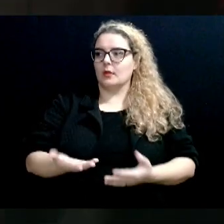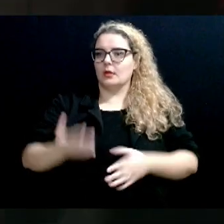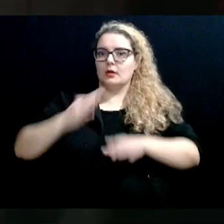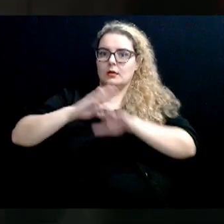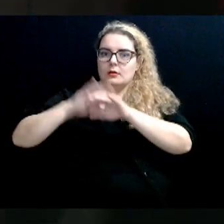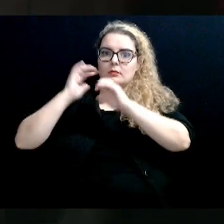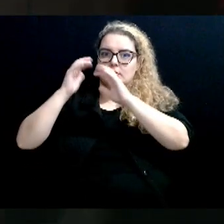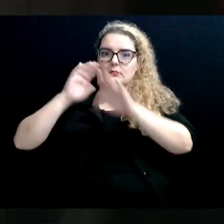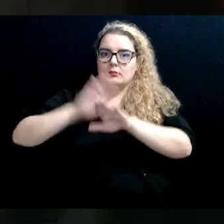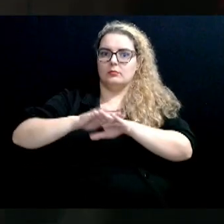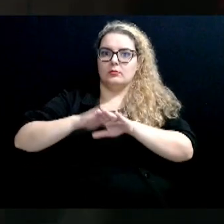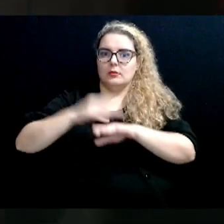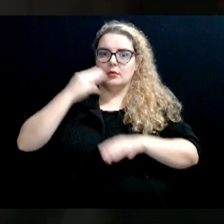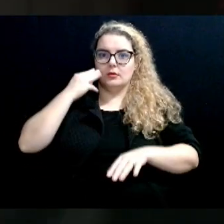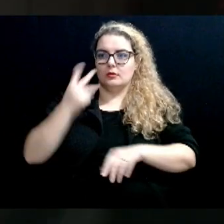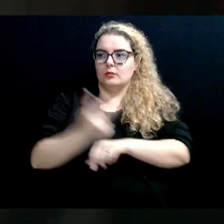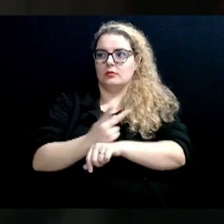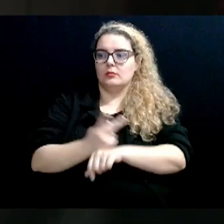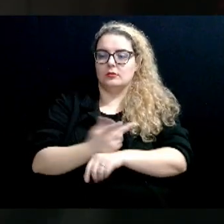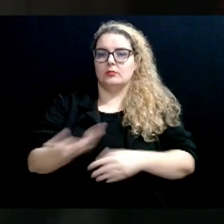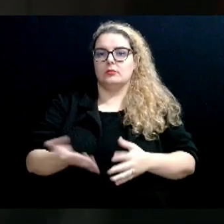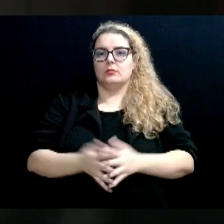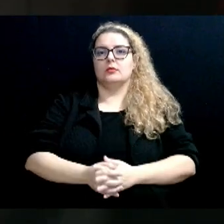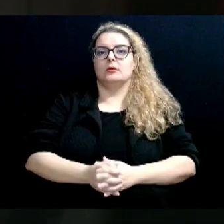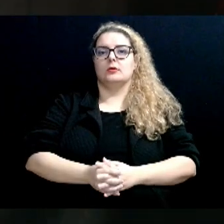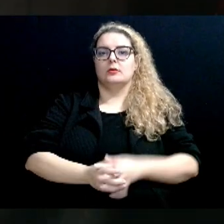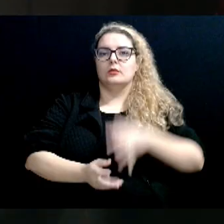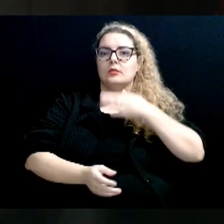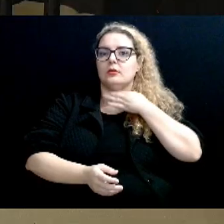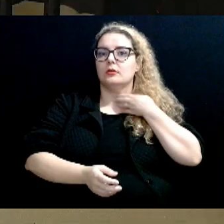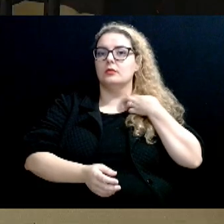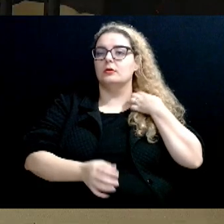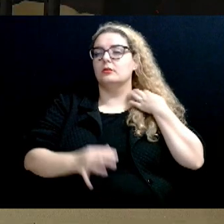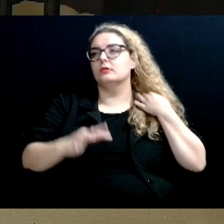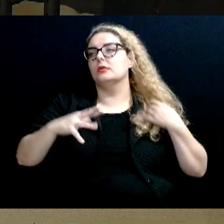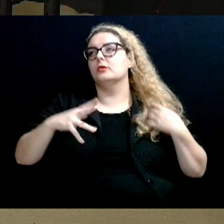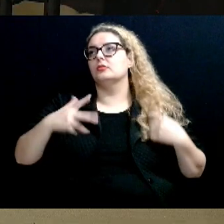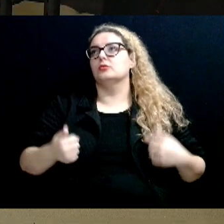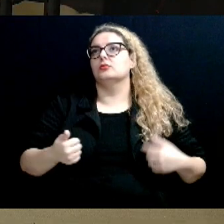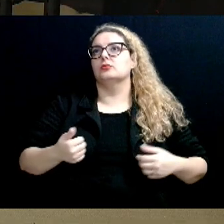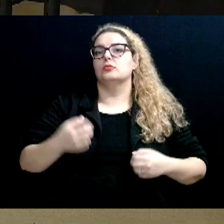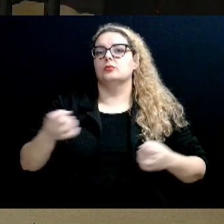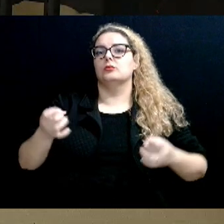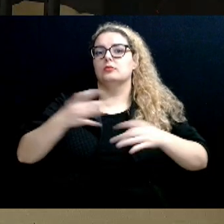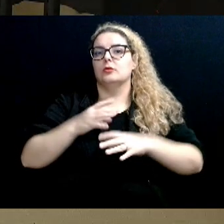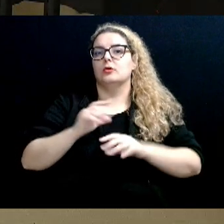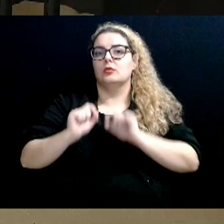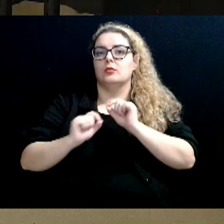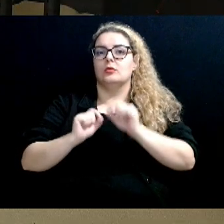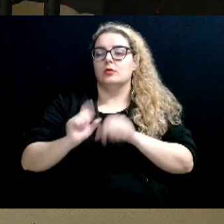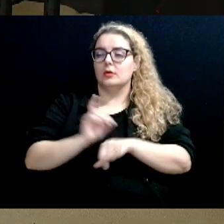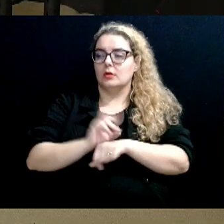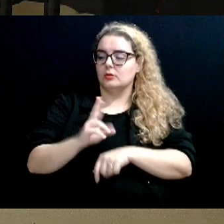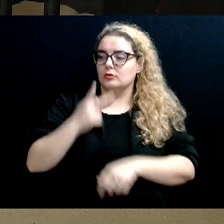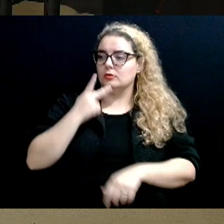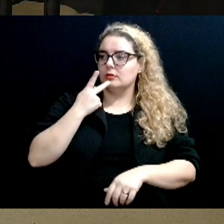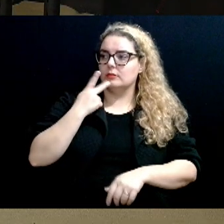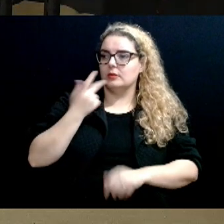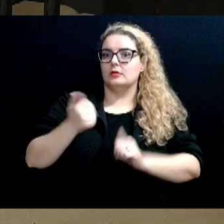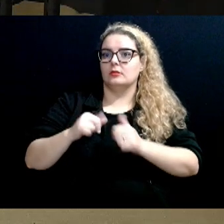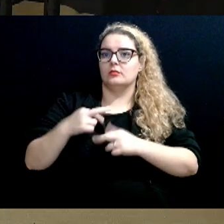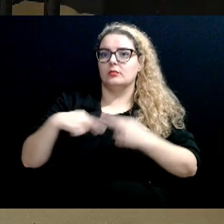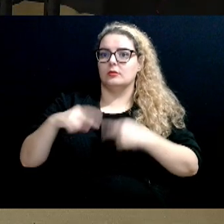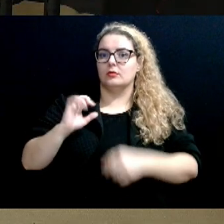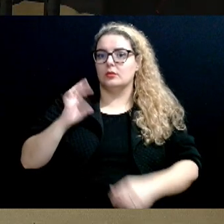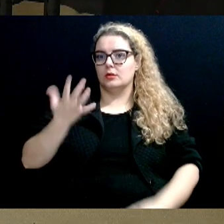não estou buscando, eu estou tendo tudo pronto. Qual que é a avaliação que a doutora faz? O que está acontecendo? E o que se